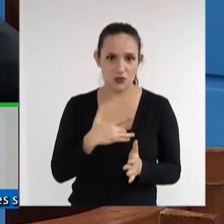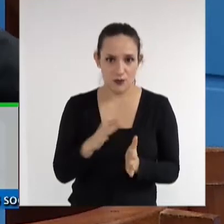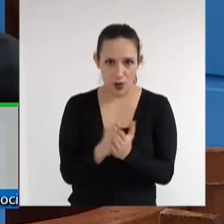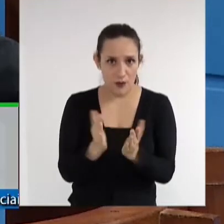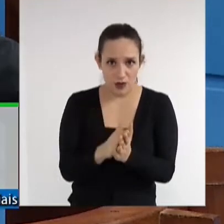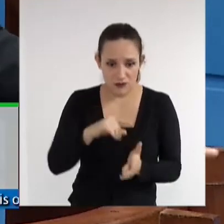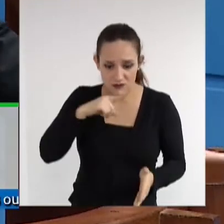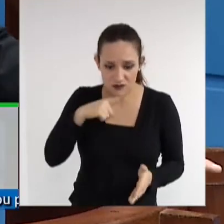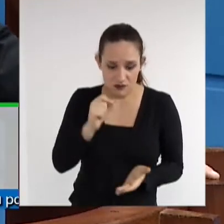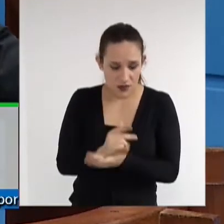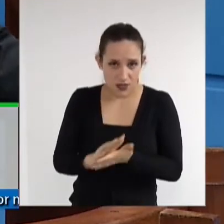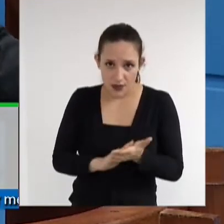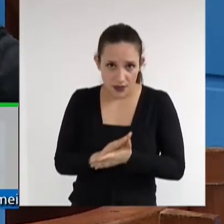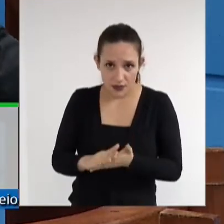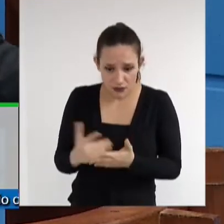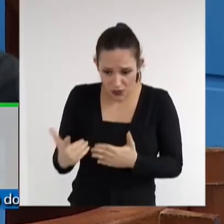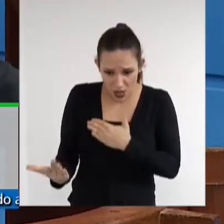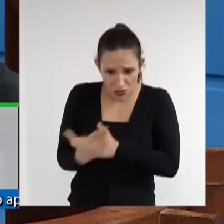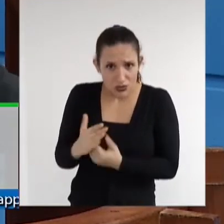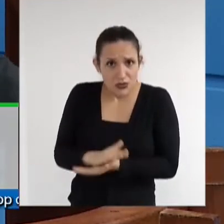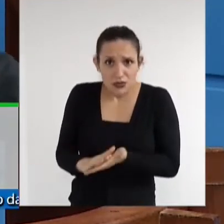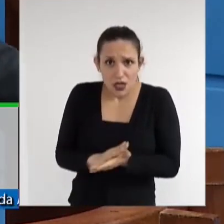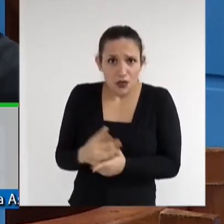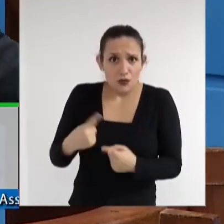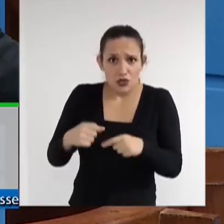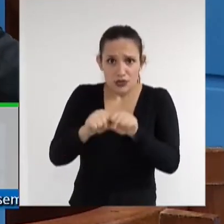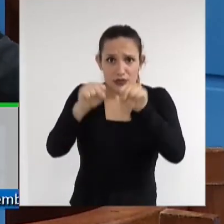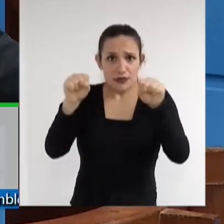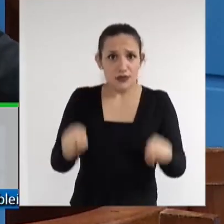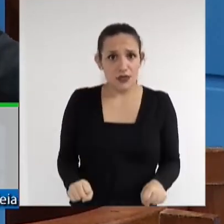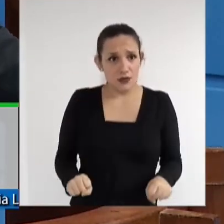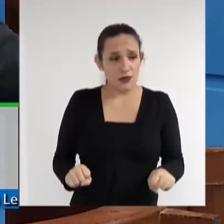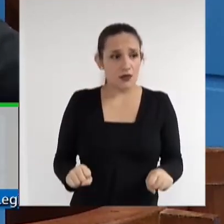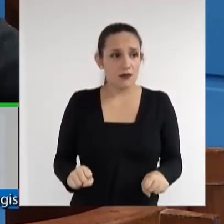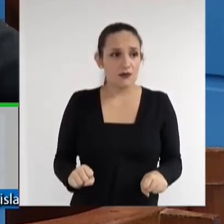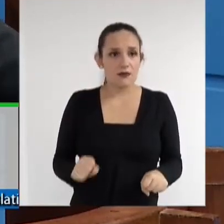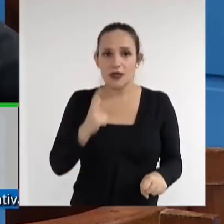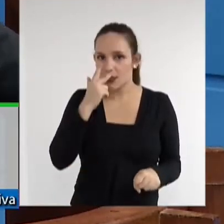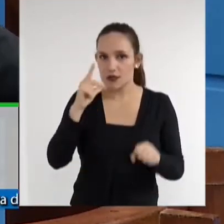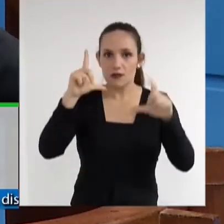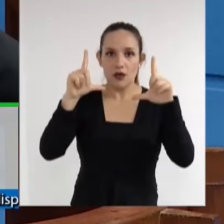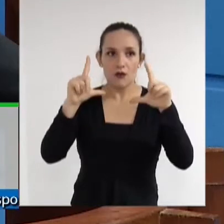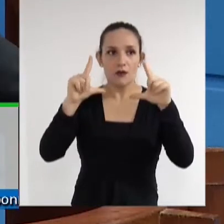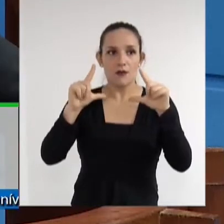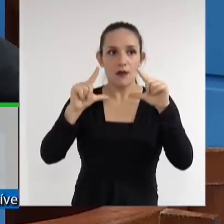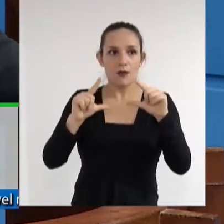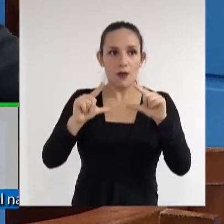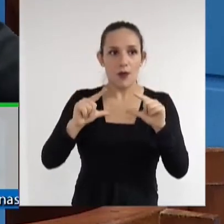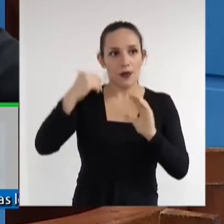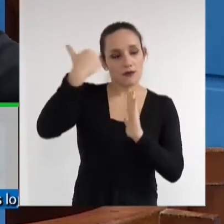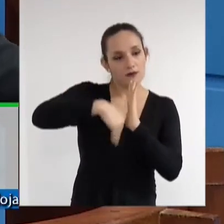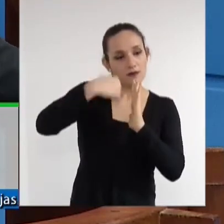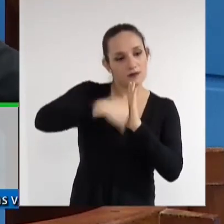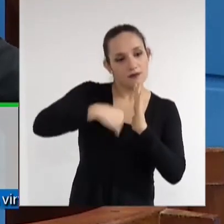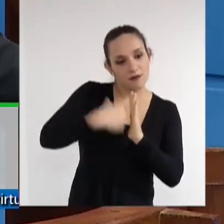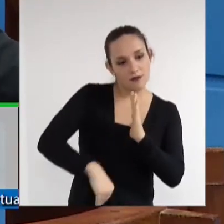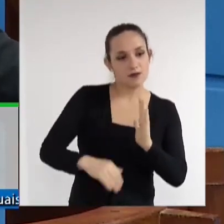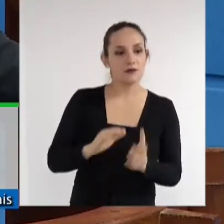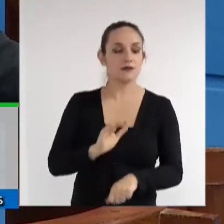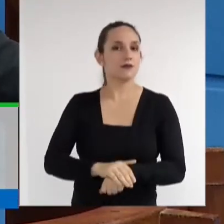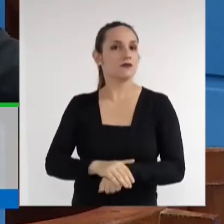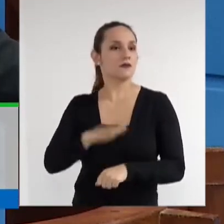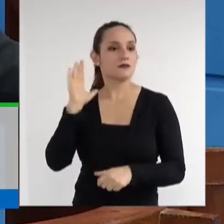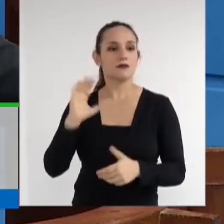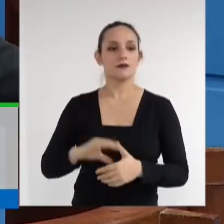completamente desassistido por um sistema que vai sendo diminuído cada vez